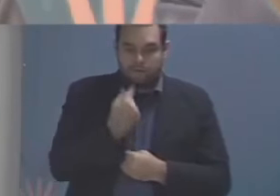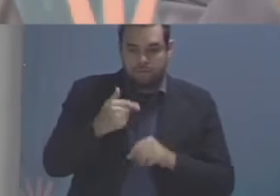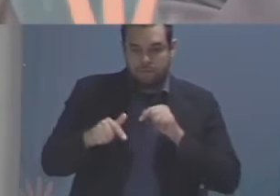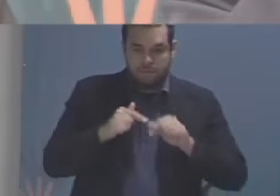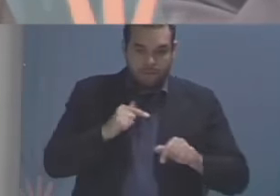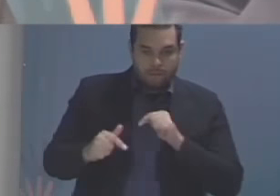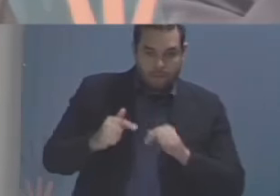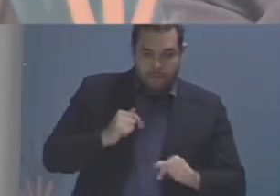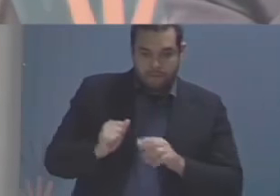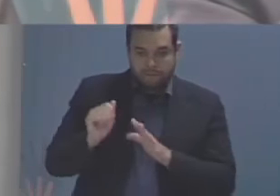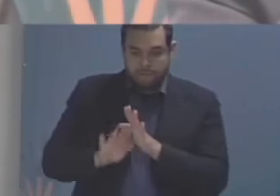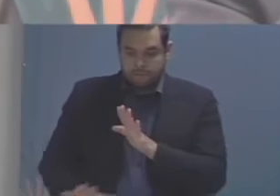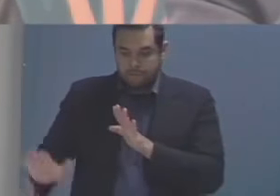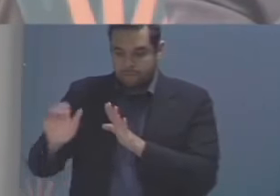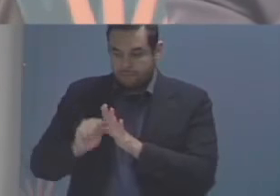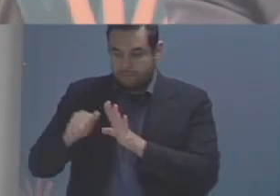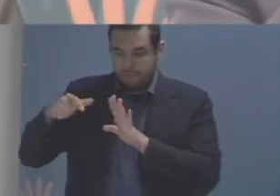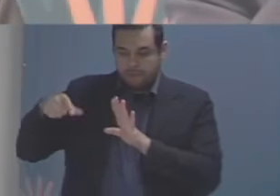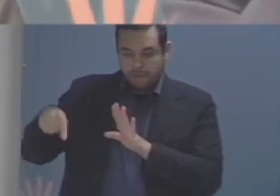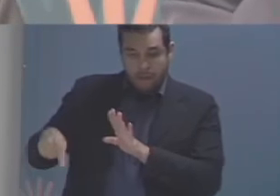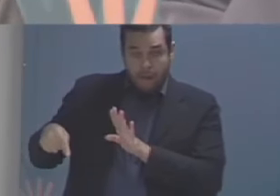ocupação de espaço por outras